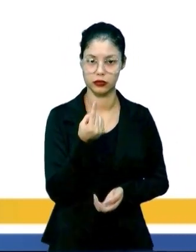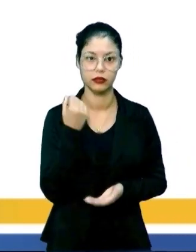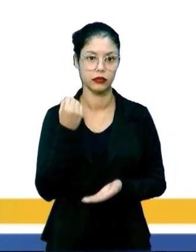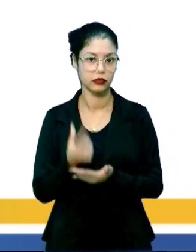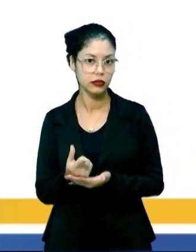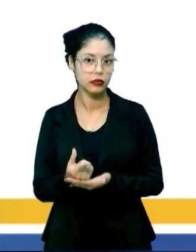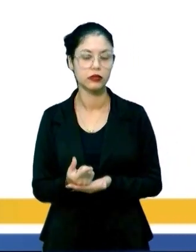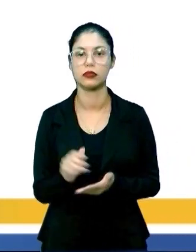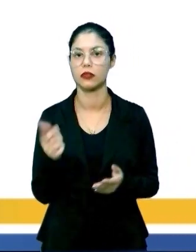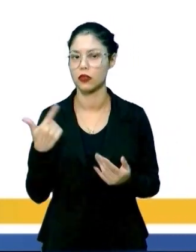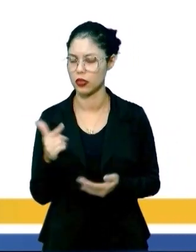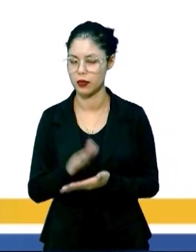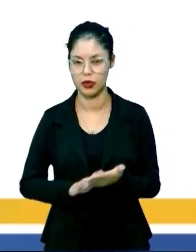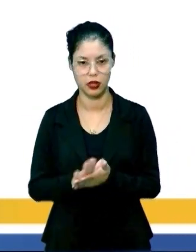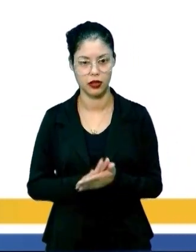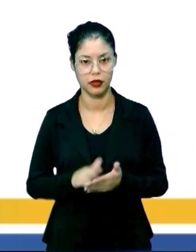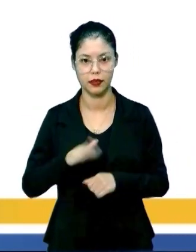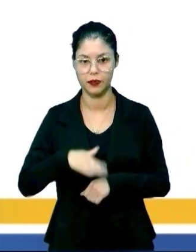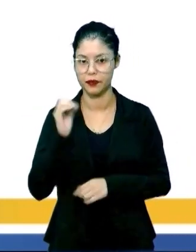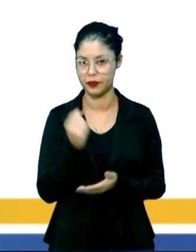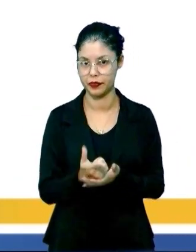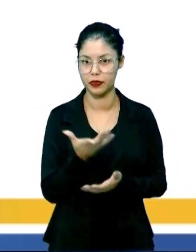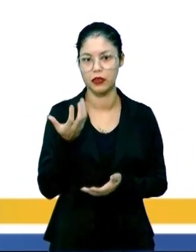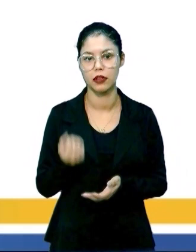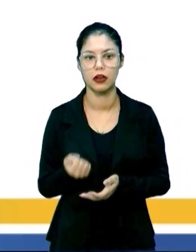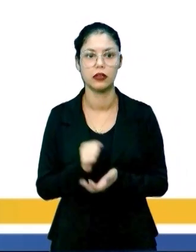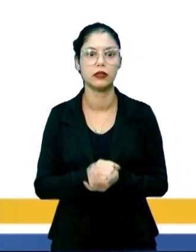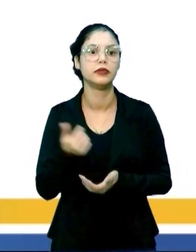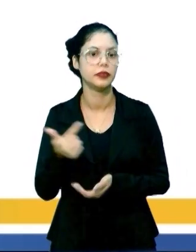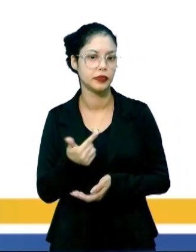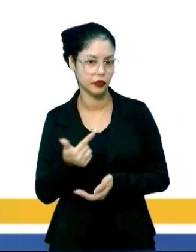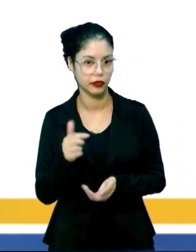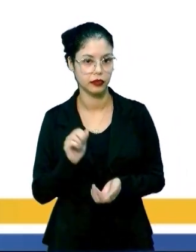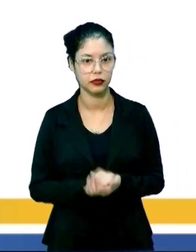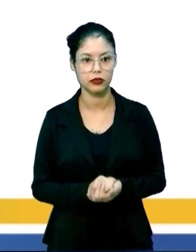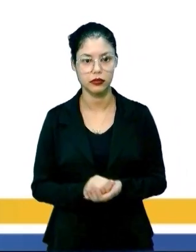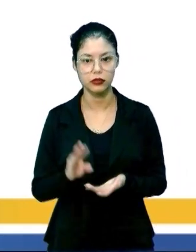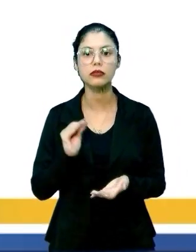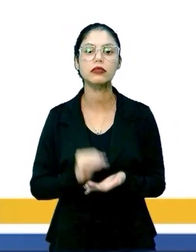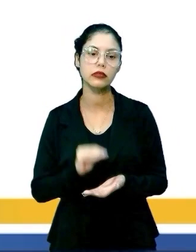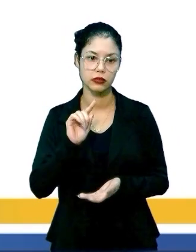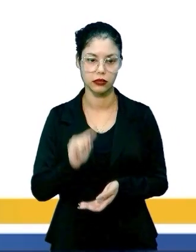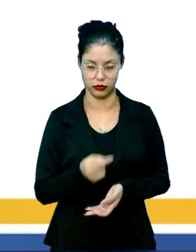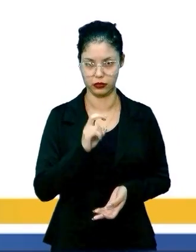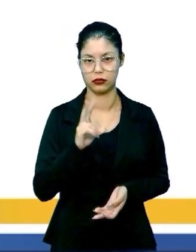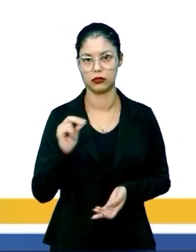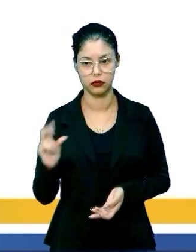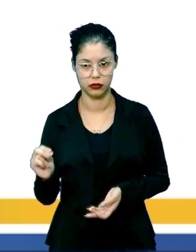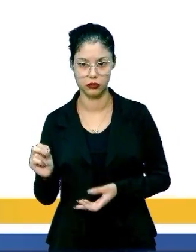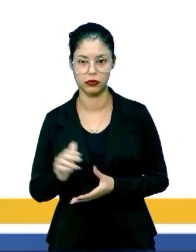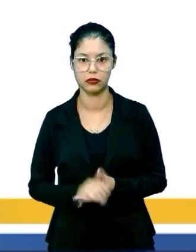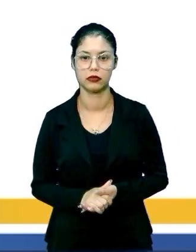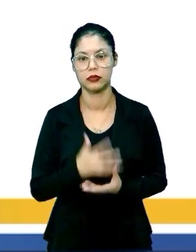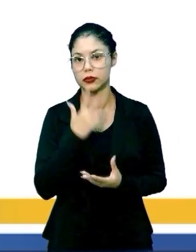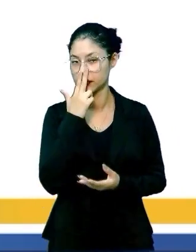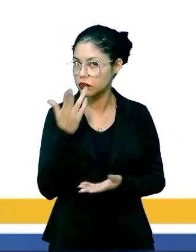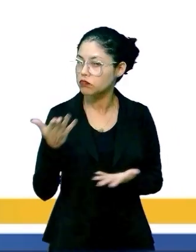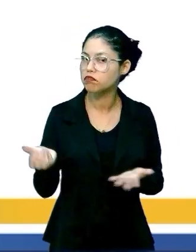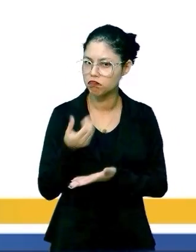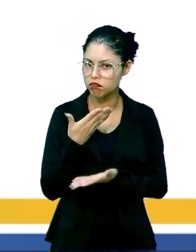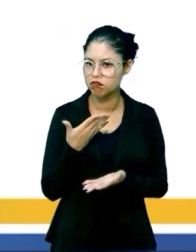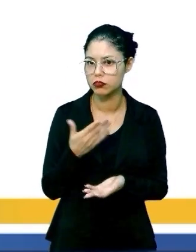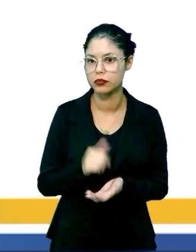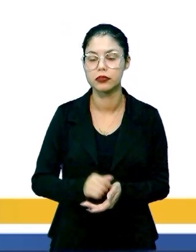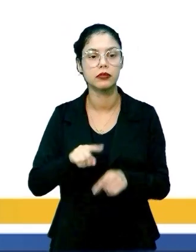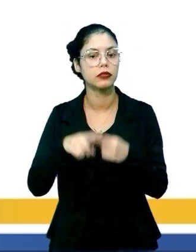os 55 mil e não ter mais nada para pagar ou receber. Opção 2, restaria para ele R$ 1.500. Parece